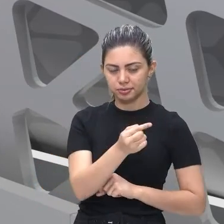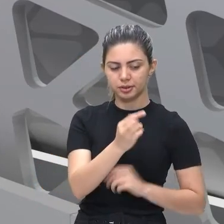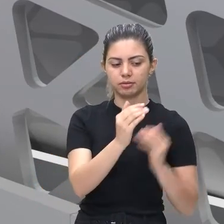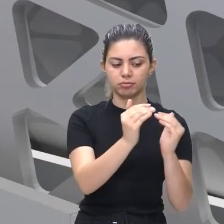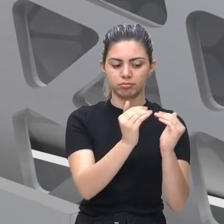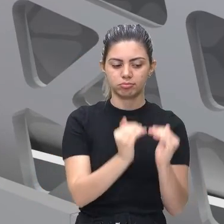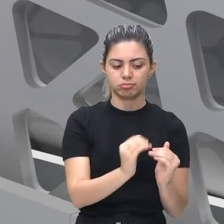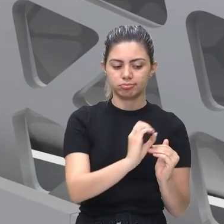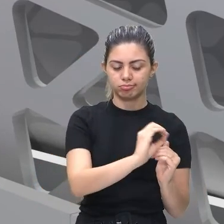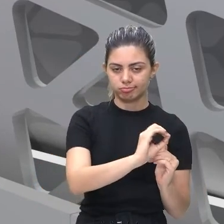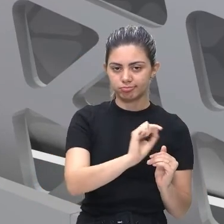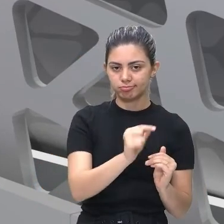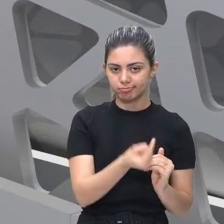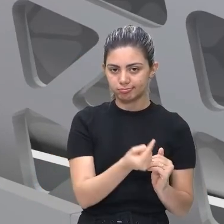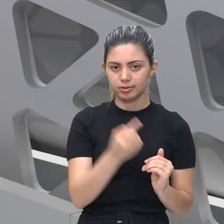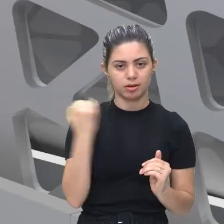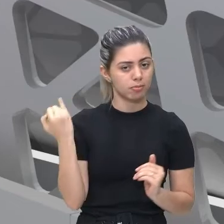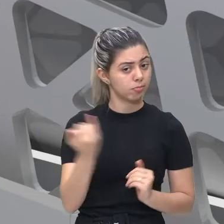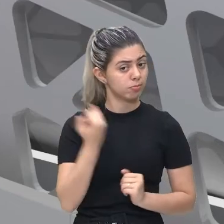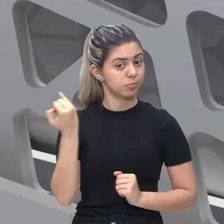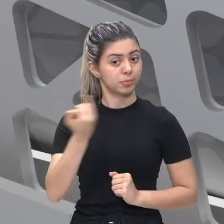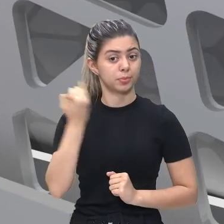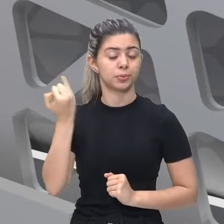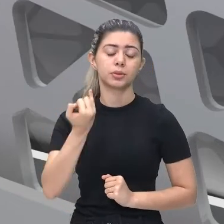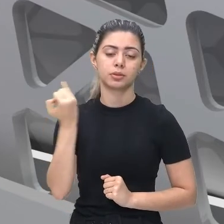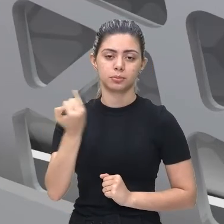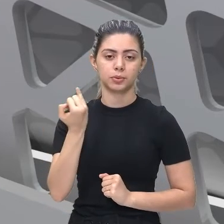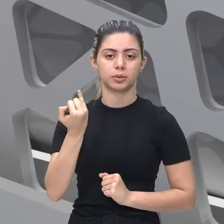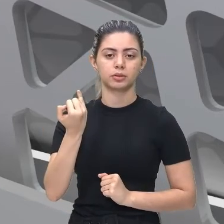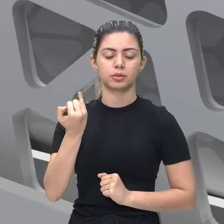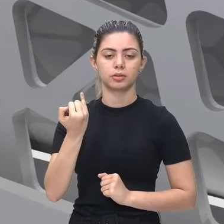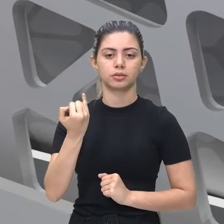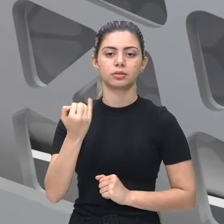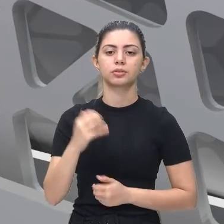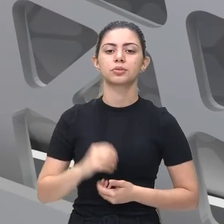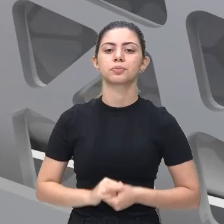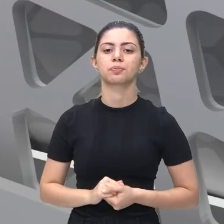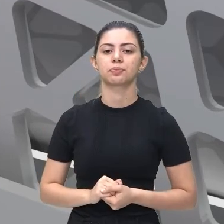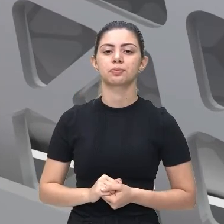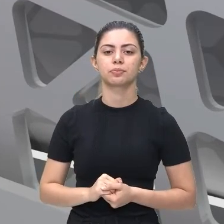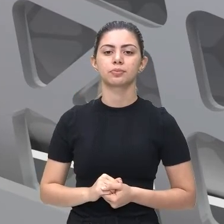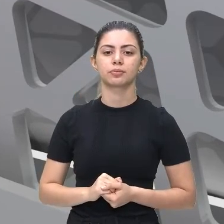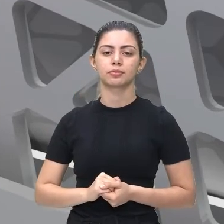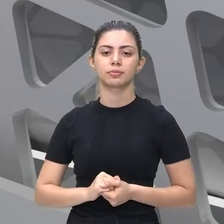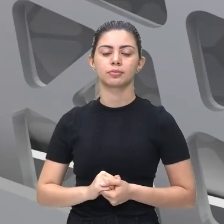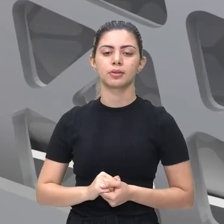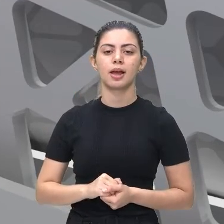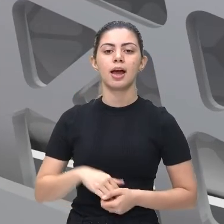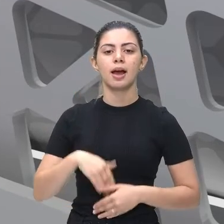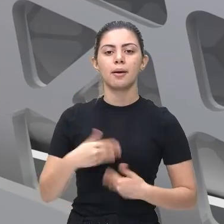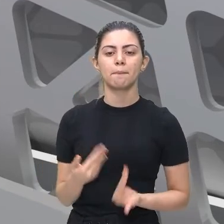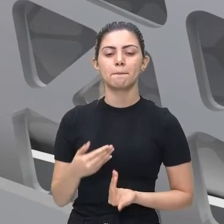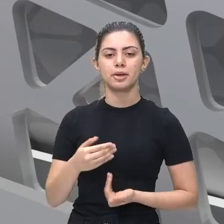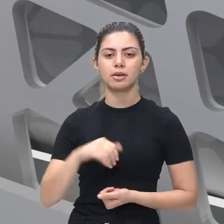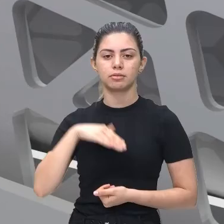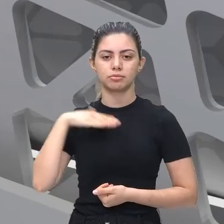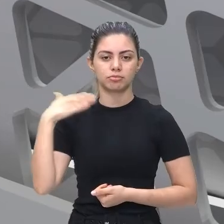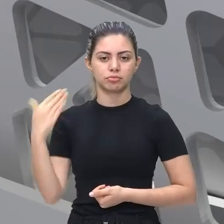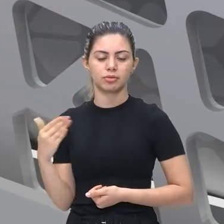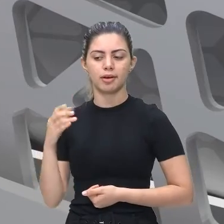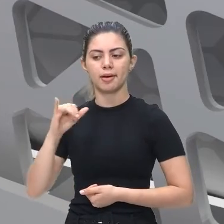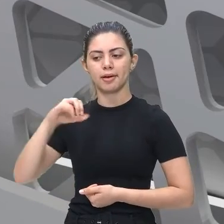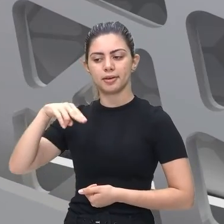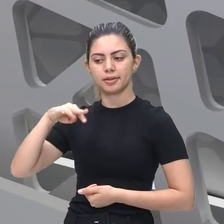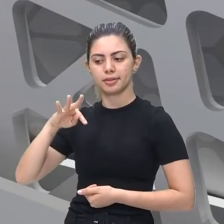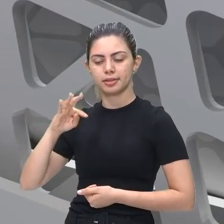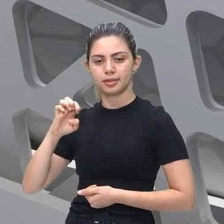por conta disso, né? Ela está dizendo, olha, pessoal, o que está à minha esquerda é parte inteira e o que está à minha